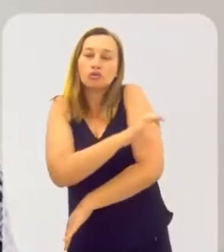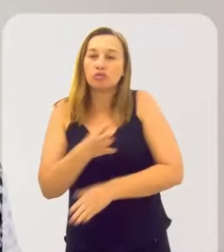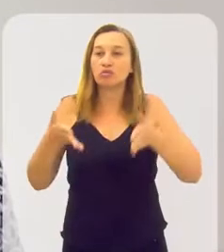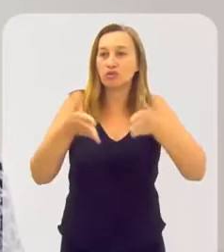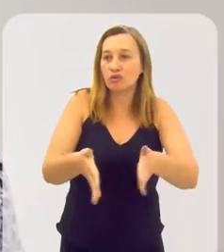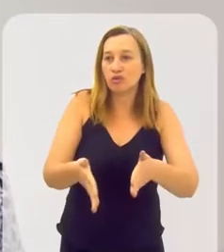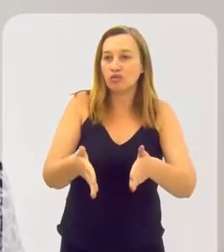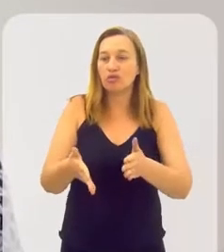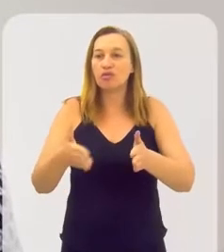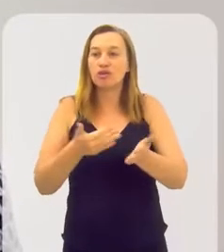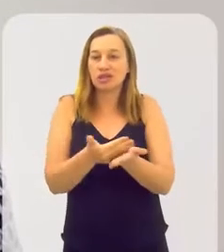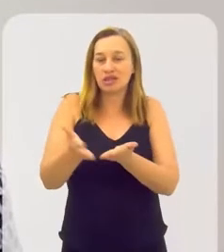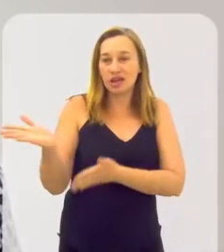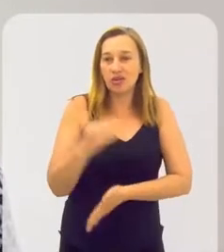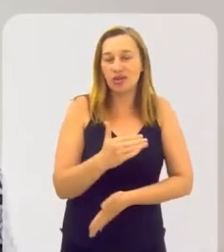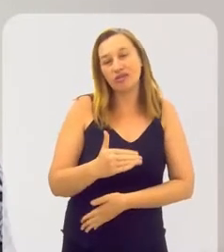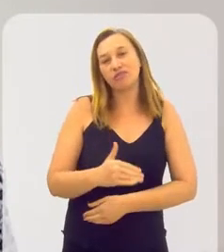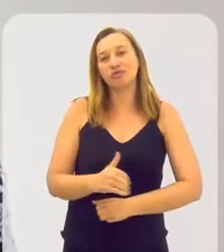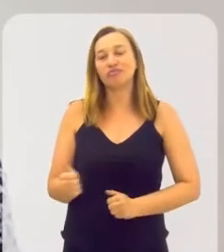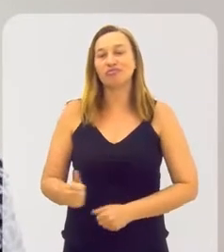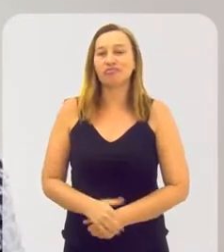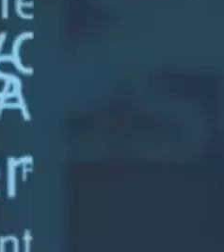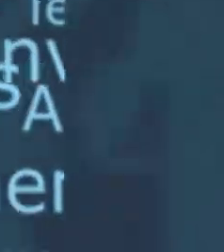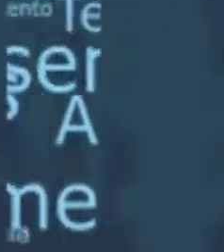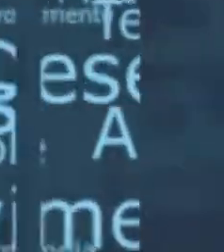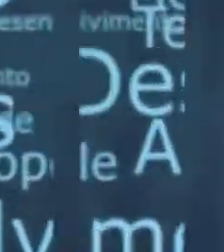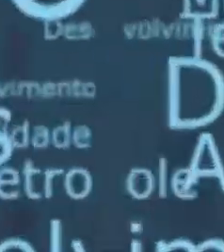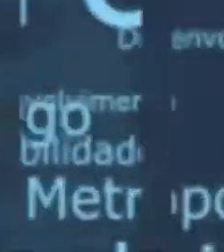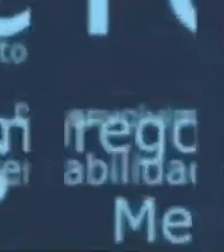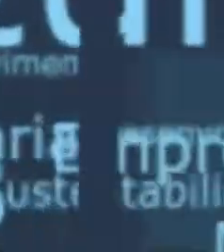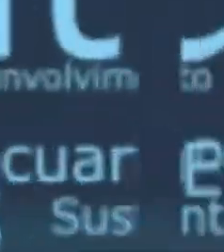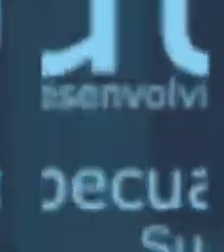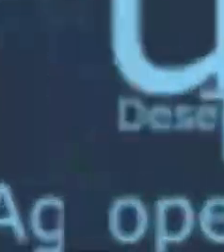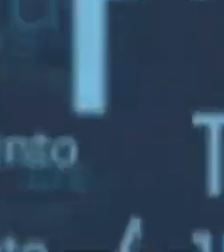e tema do Rio em Foco, que começa agora. Vem comigo!